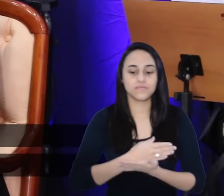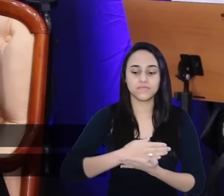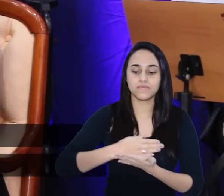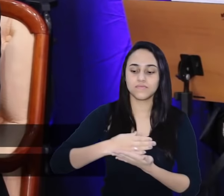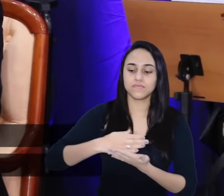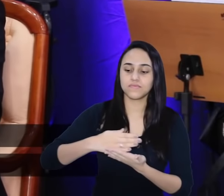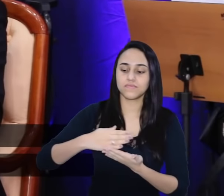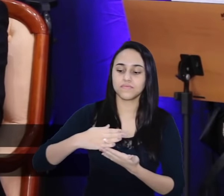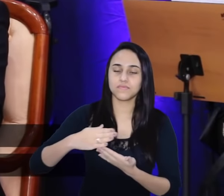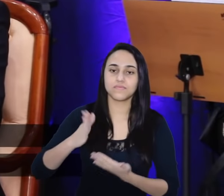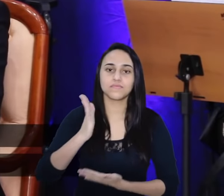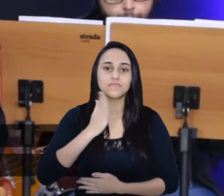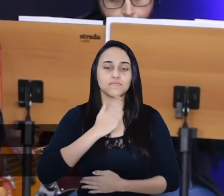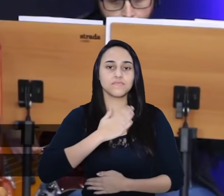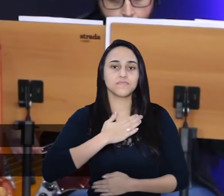começando